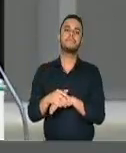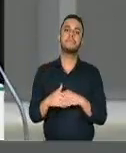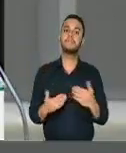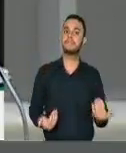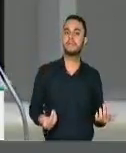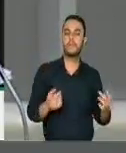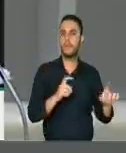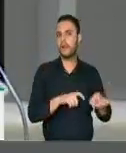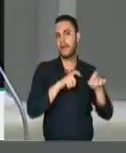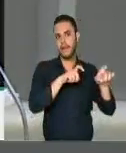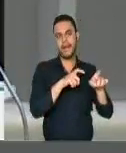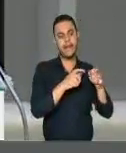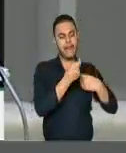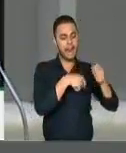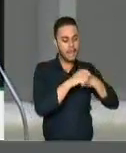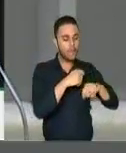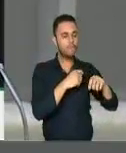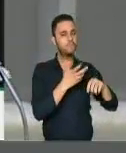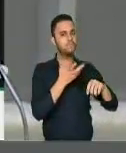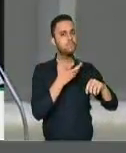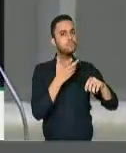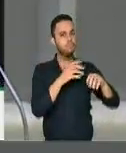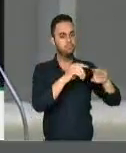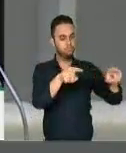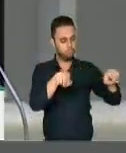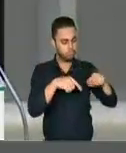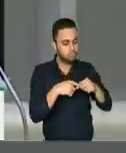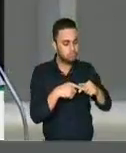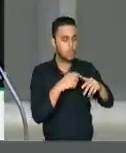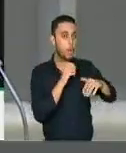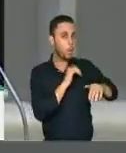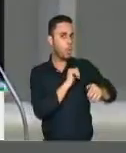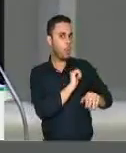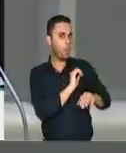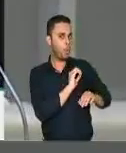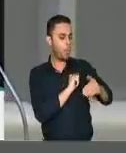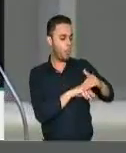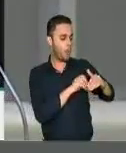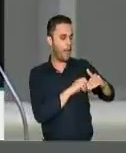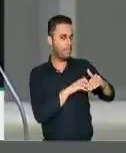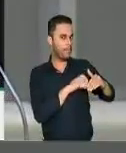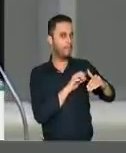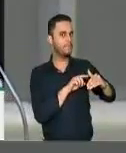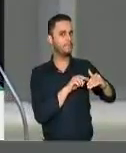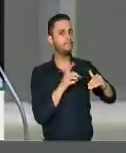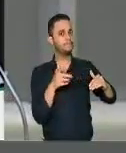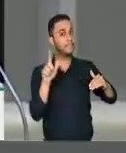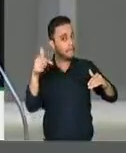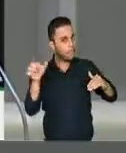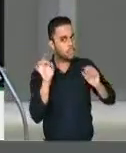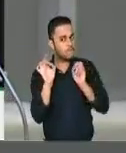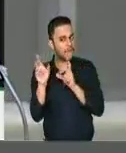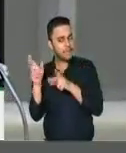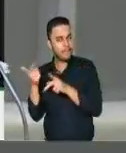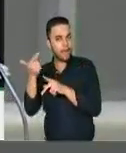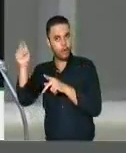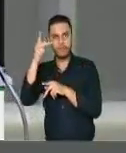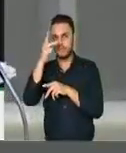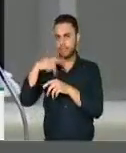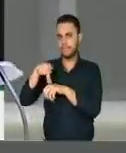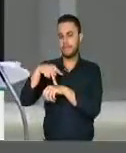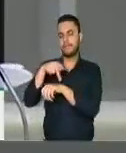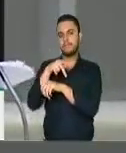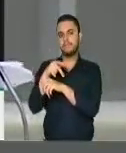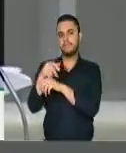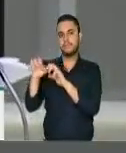pretende criar um estoque de terras para vender às multinacionais. Contrariando os ruralistas, os latifúndios